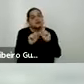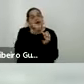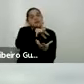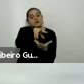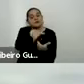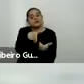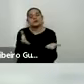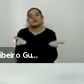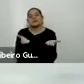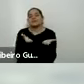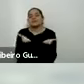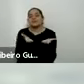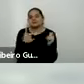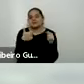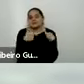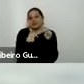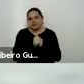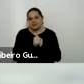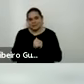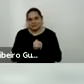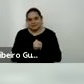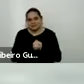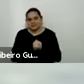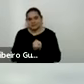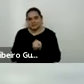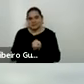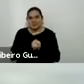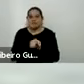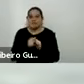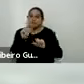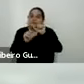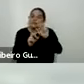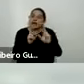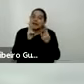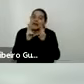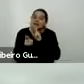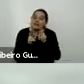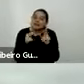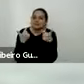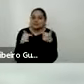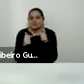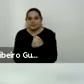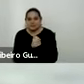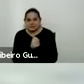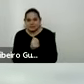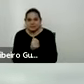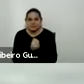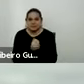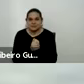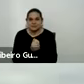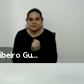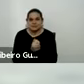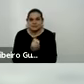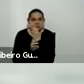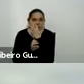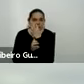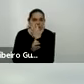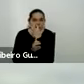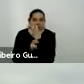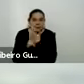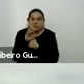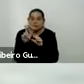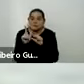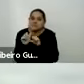questão aí da relação com o trabalho, né? Ela vai mudar, ela antecipou